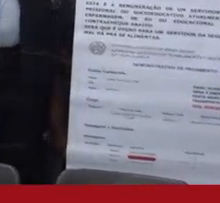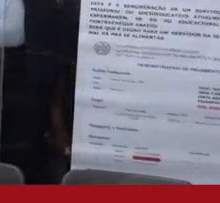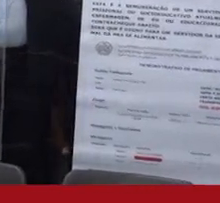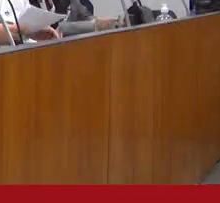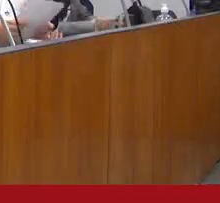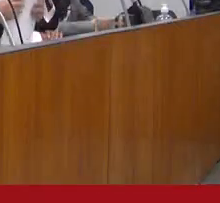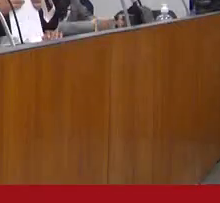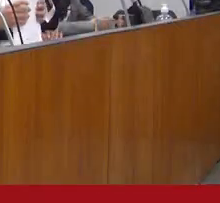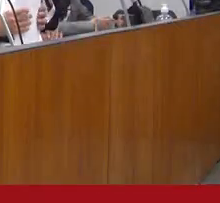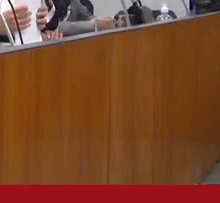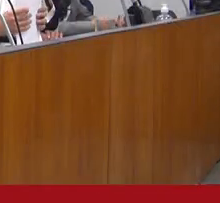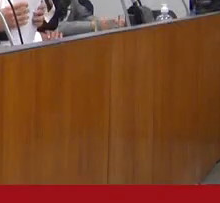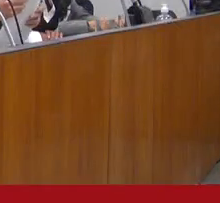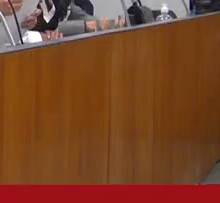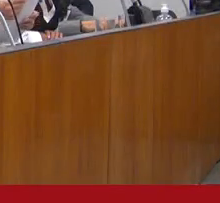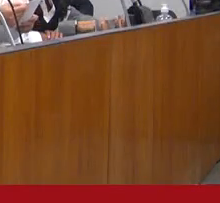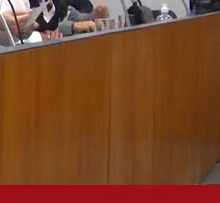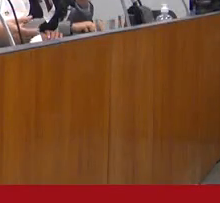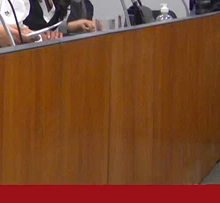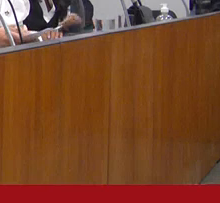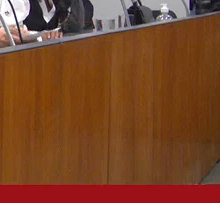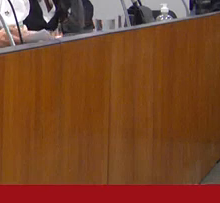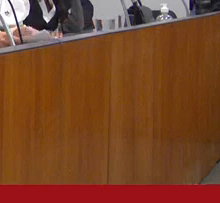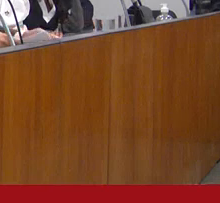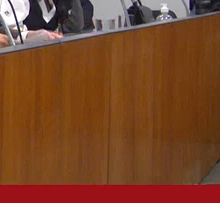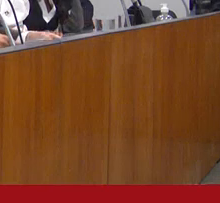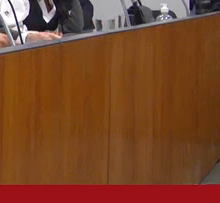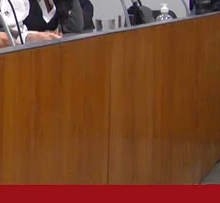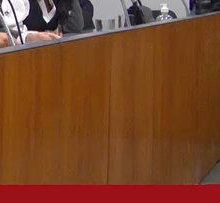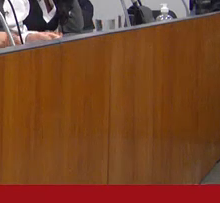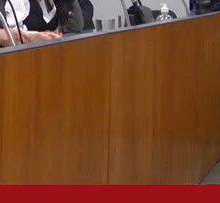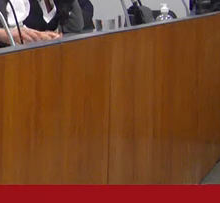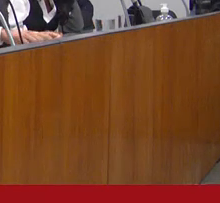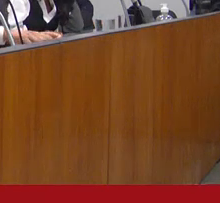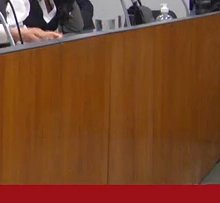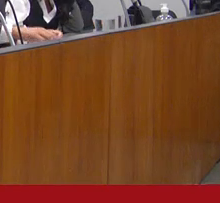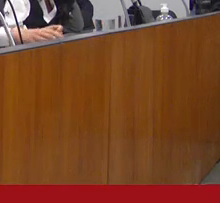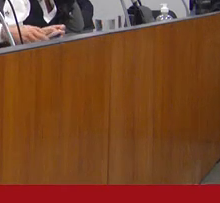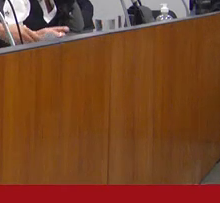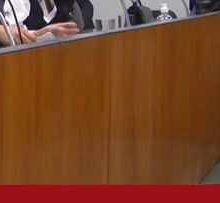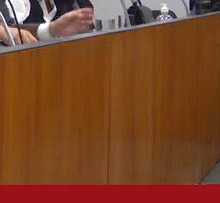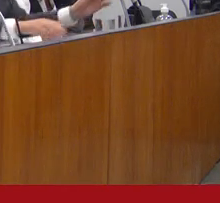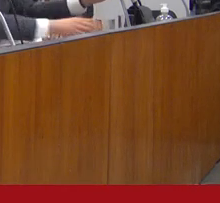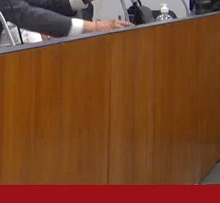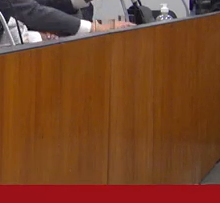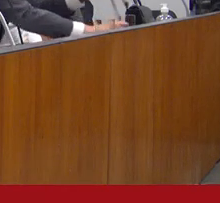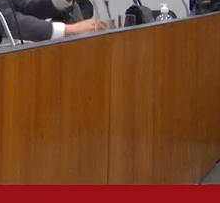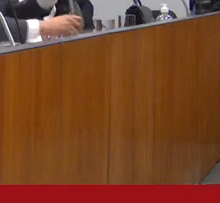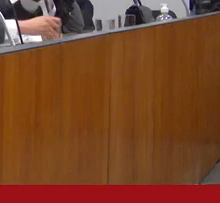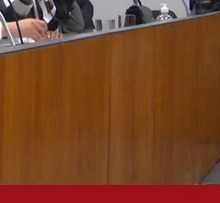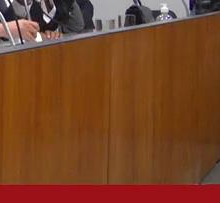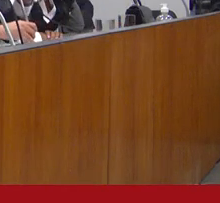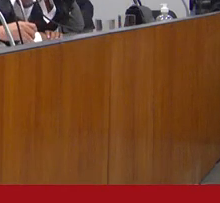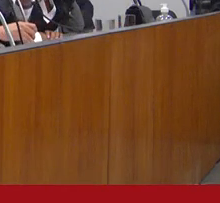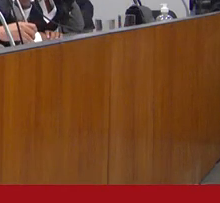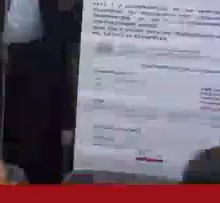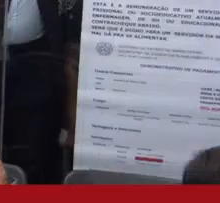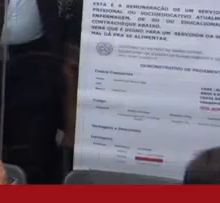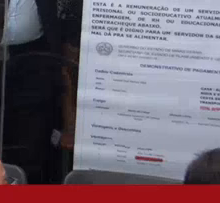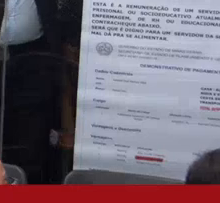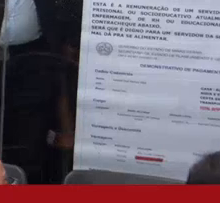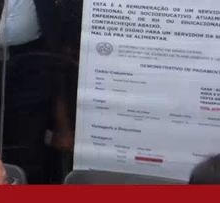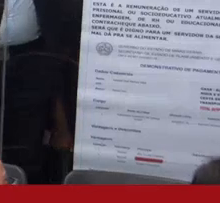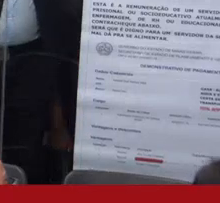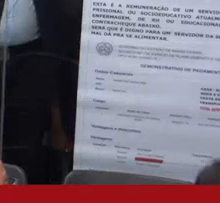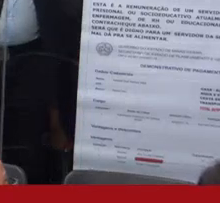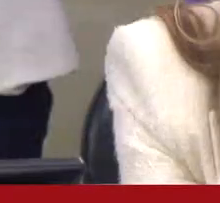presidente dos trabalhos. E fazer um apelo, Vossa Excelência, para a gente pudesse voltar lá para o plenarinho, Zé Alencar. Sargento Rodrigues, esse